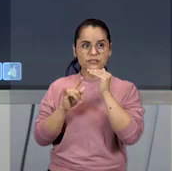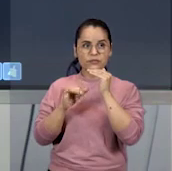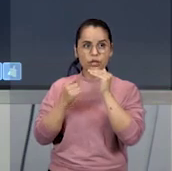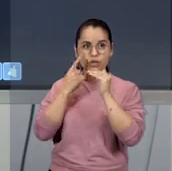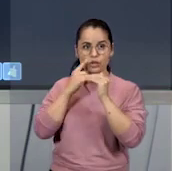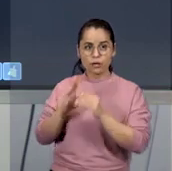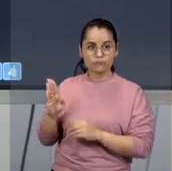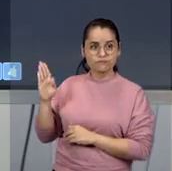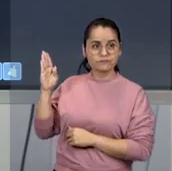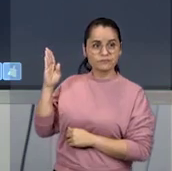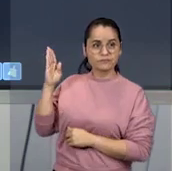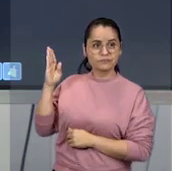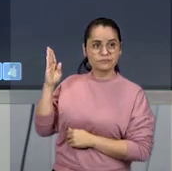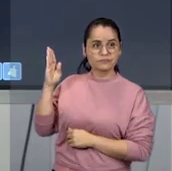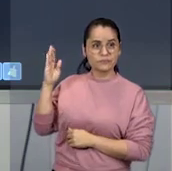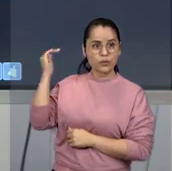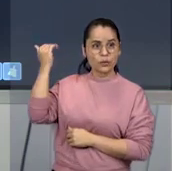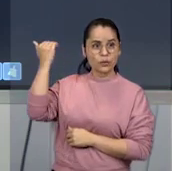cefalocordata,